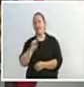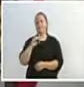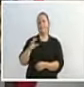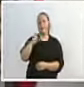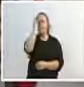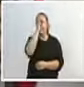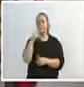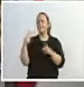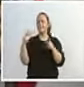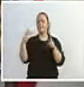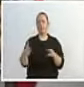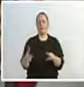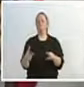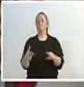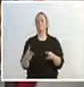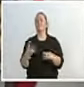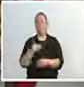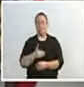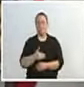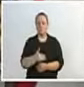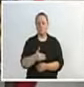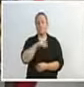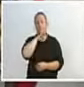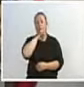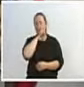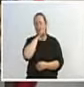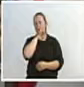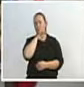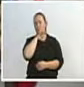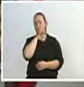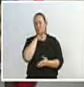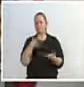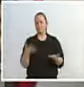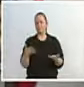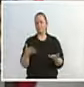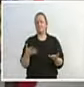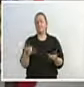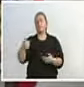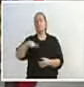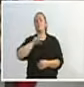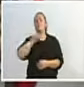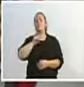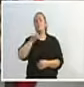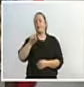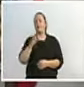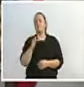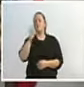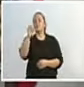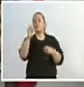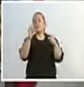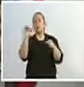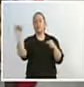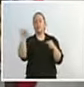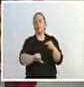já está ruim, já está ruim. Mas o que pode acontecer, vereador Jefferson, pode piorar.